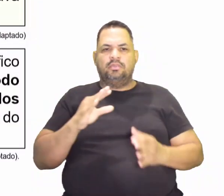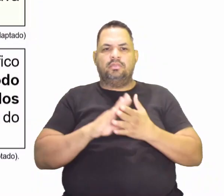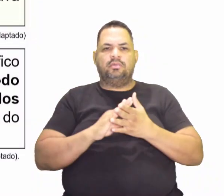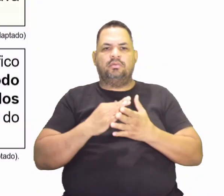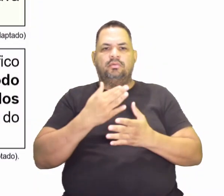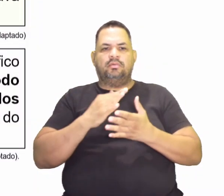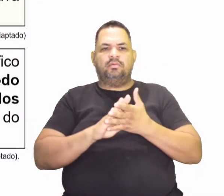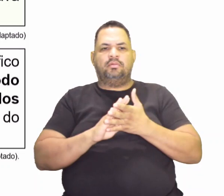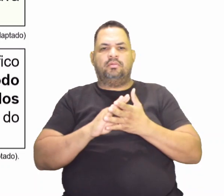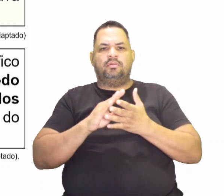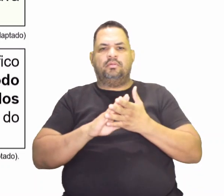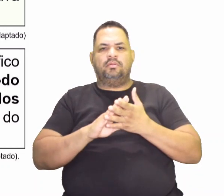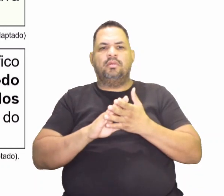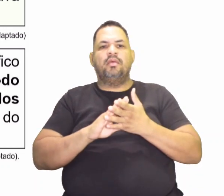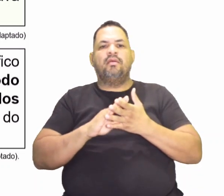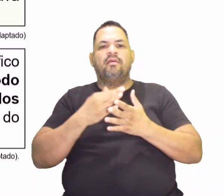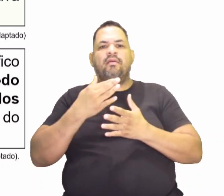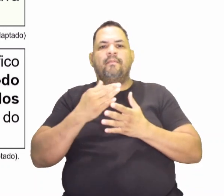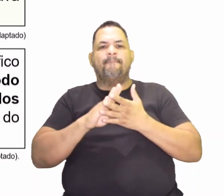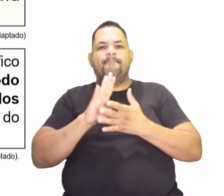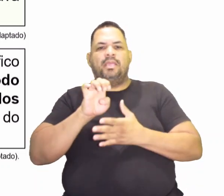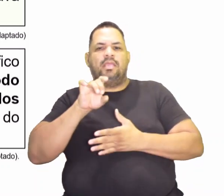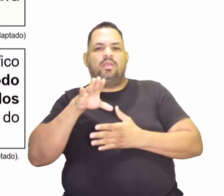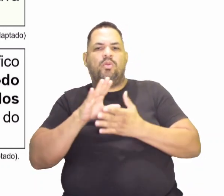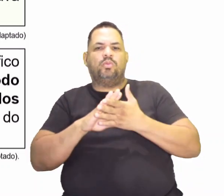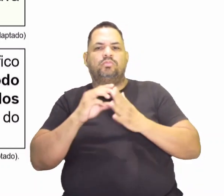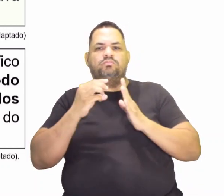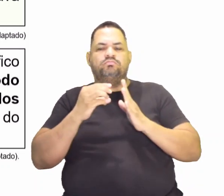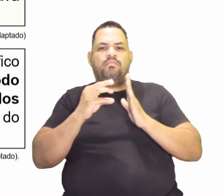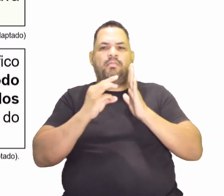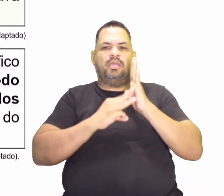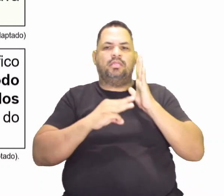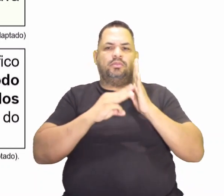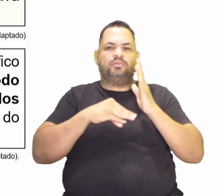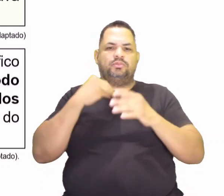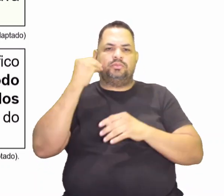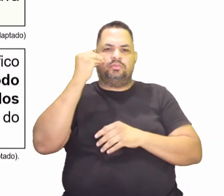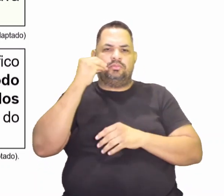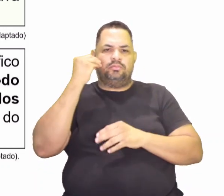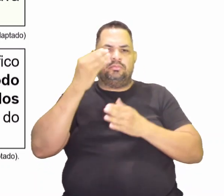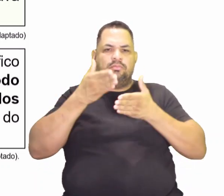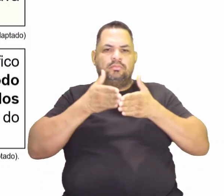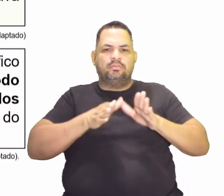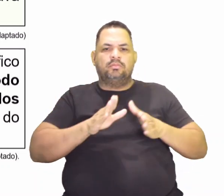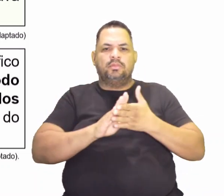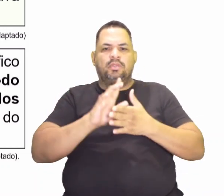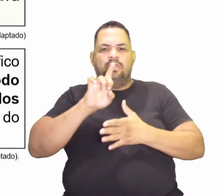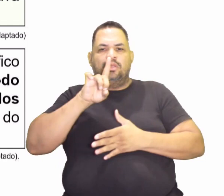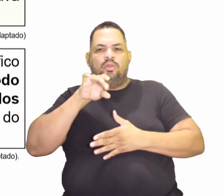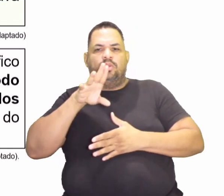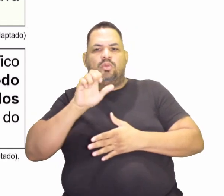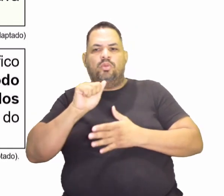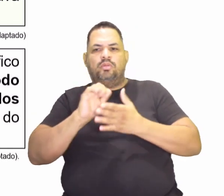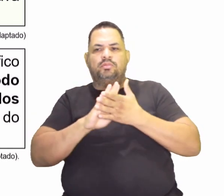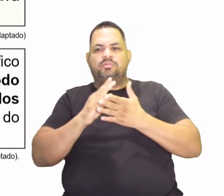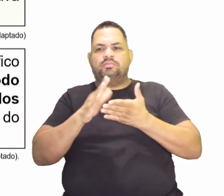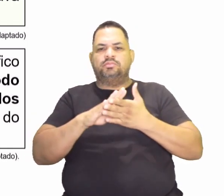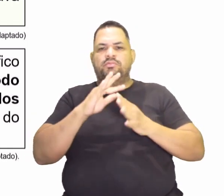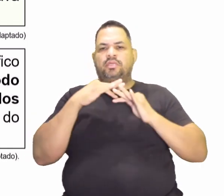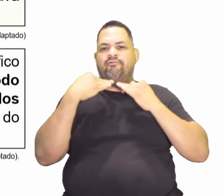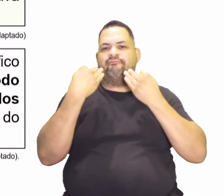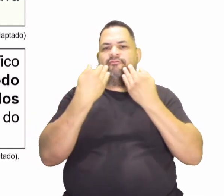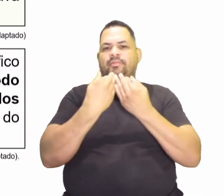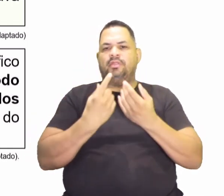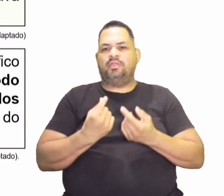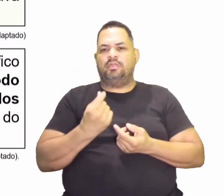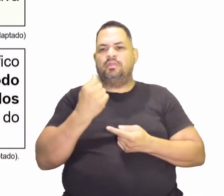Francis Bacon, um método experimental, ele foi um dos empiristas. Ele nascido em Londres, né, pertencia à família de